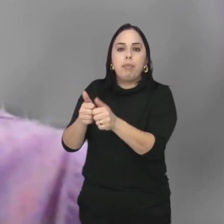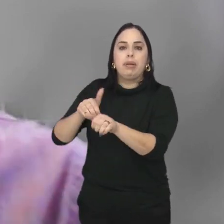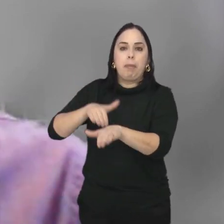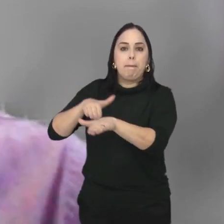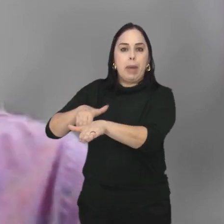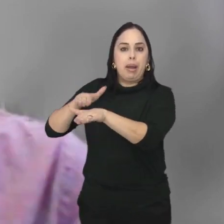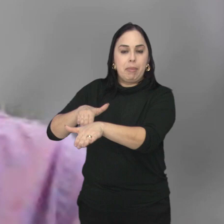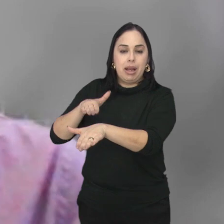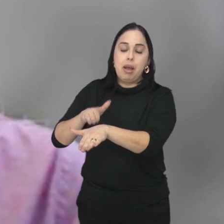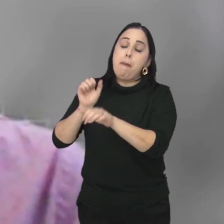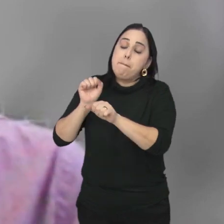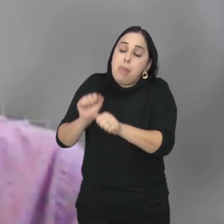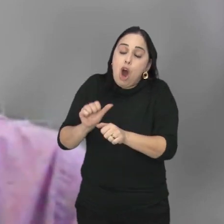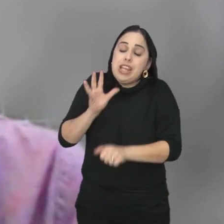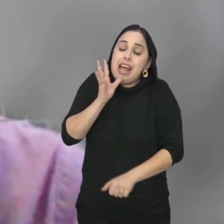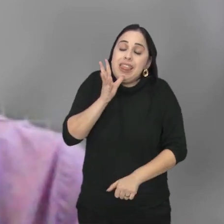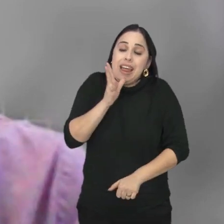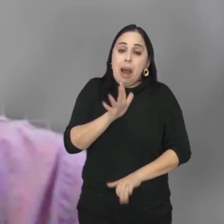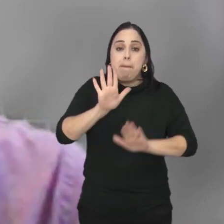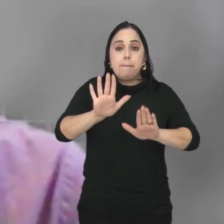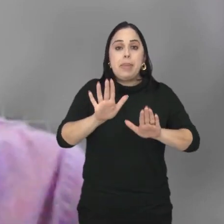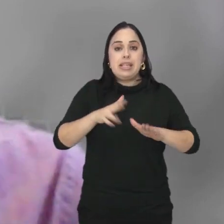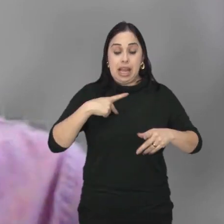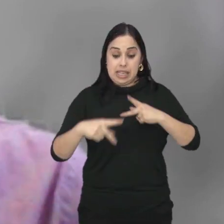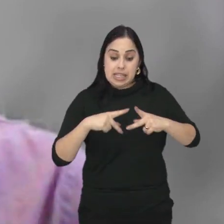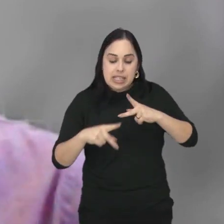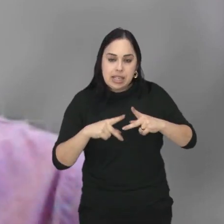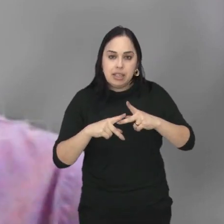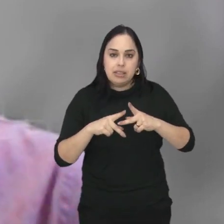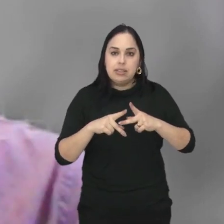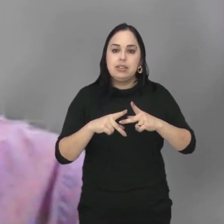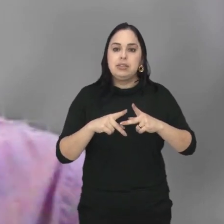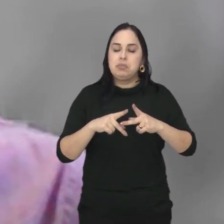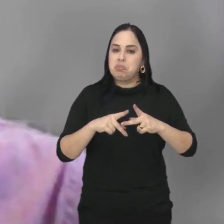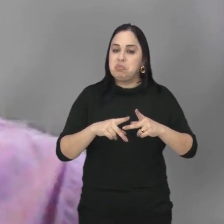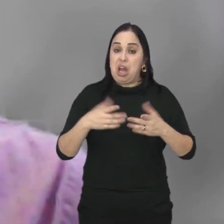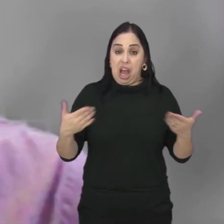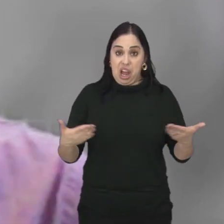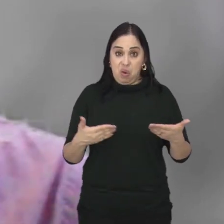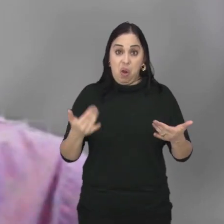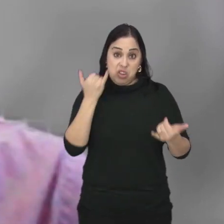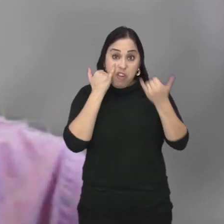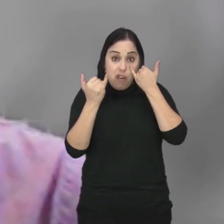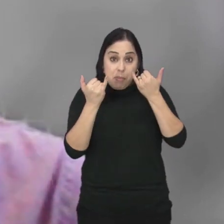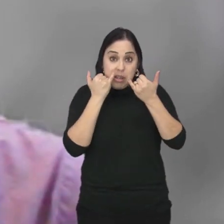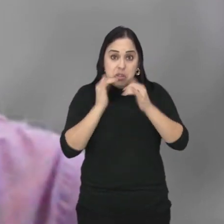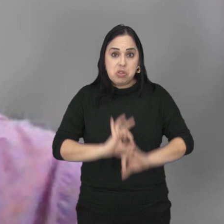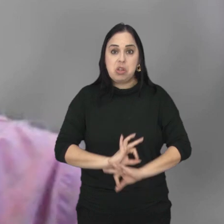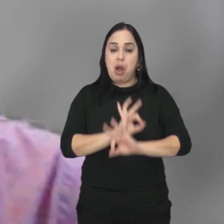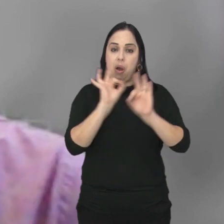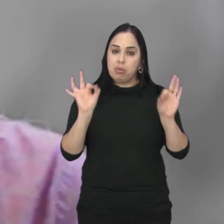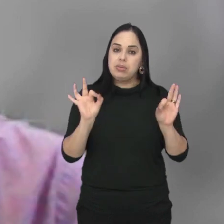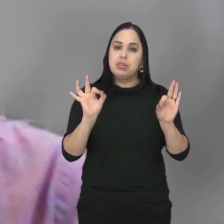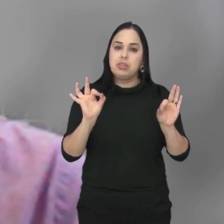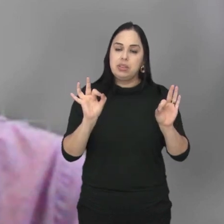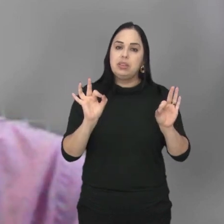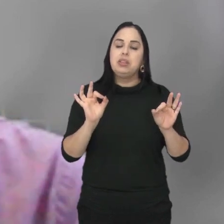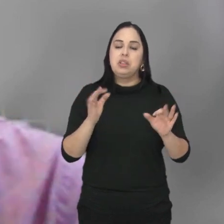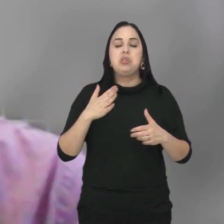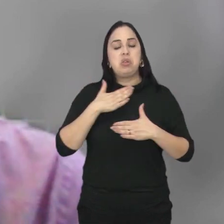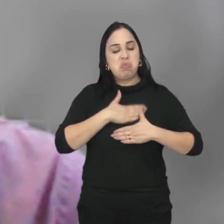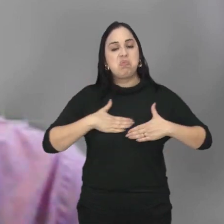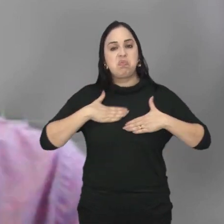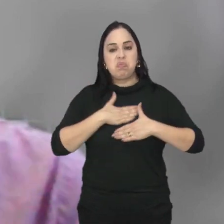pode haver um atraso, mas a nossa operação aí em São José dos Campos, do ponto de vista da qualidade dos dados, está na nossa